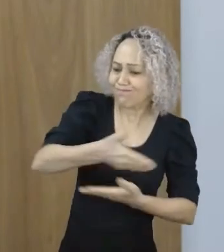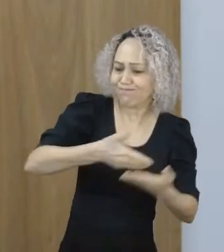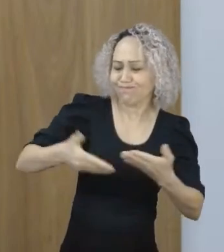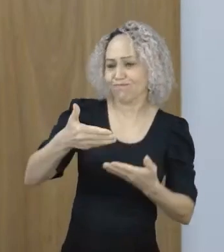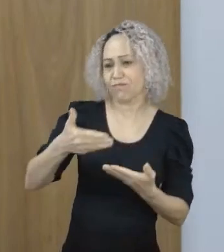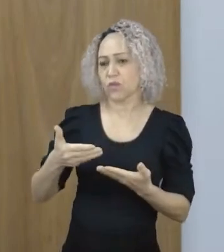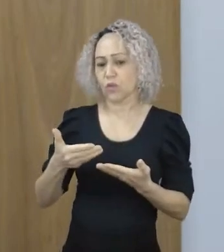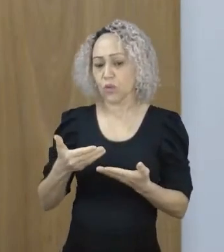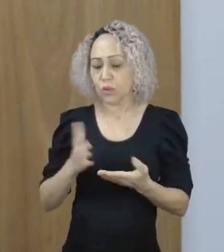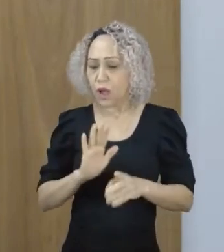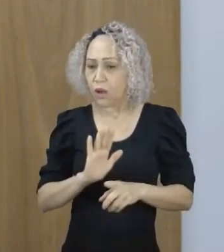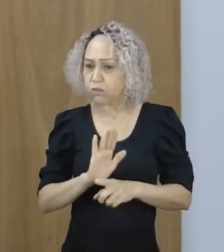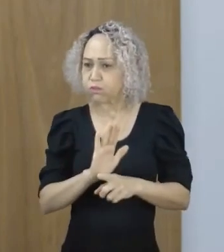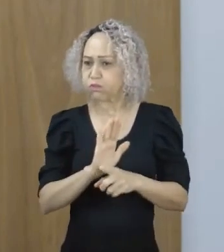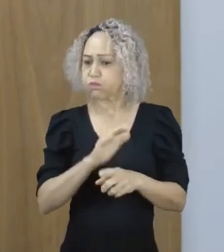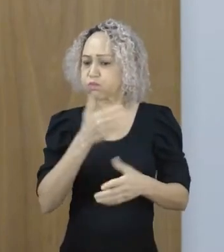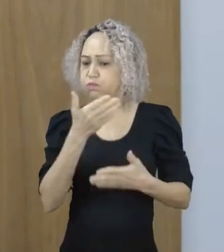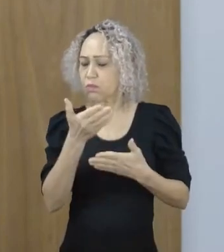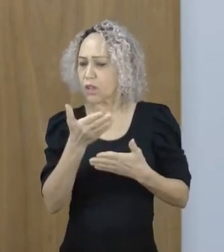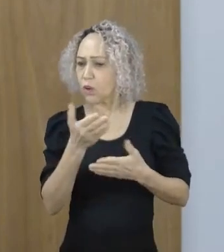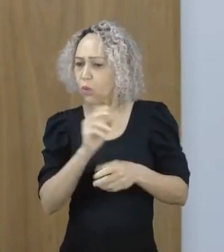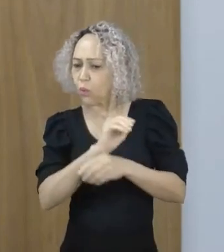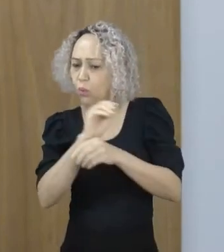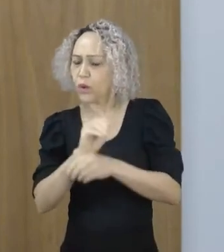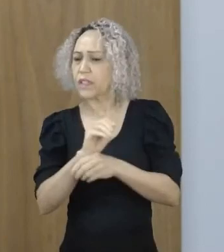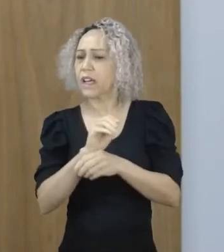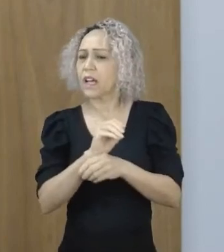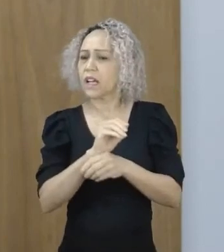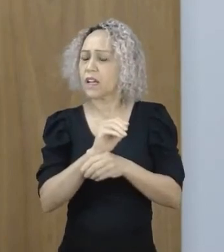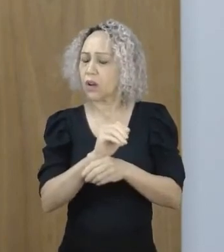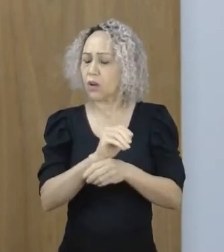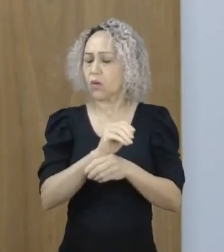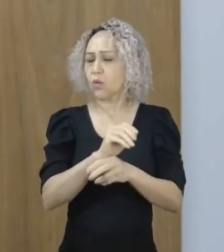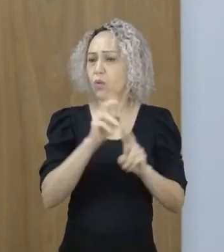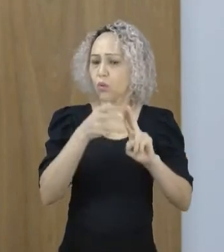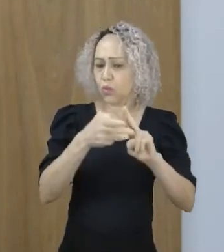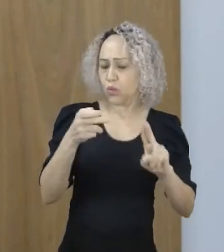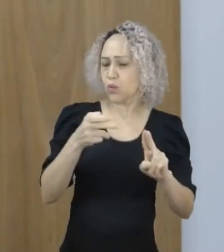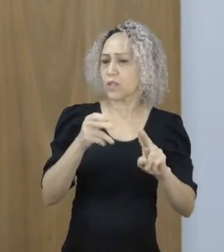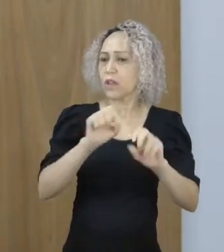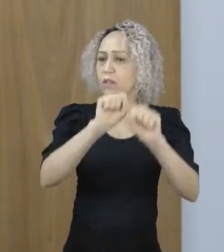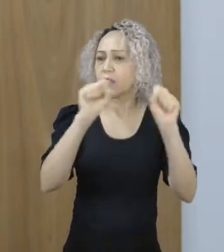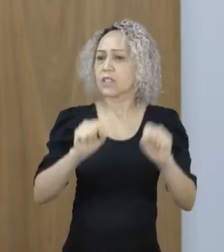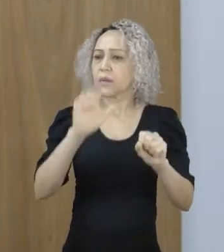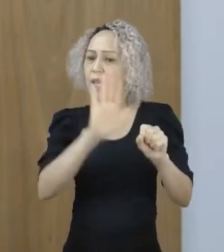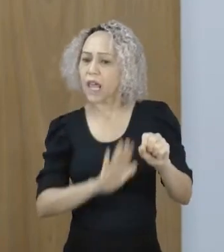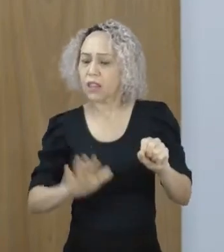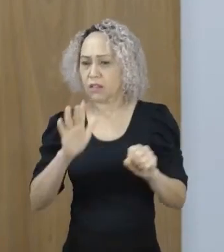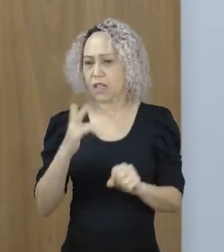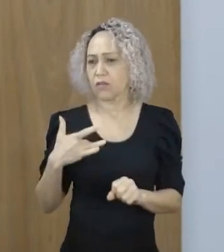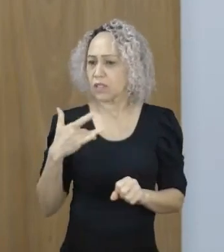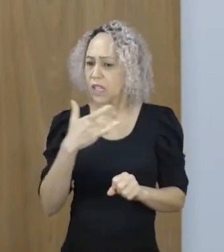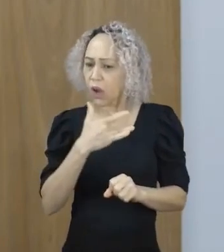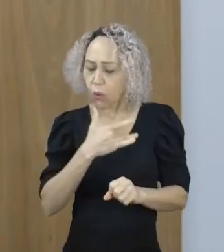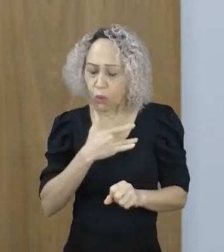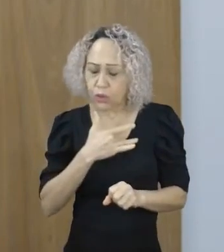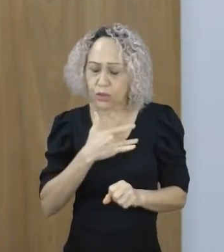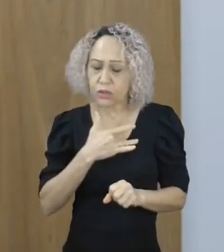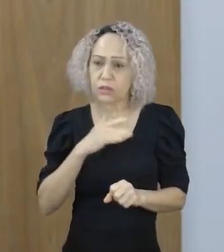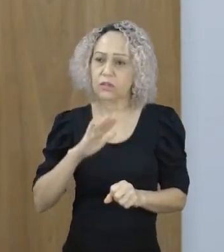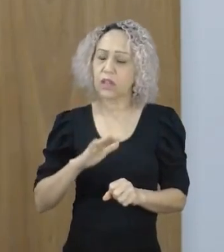do sistema de saúde, o coordenador técnico, coordenação política, o organizador, o articulador do sistema de saúde e o principal